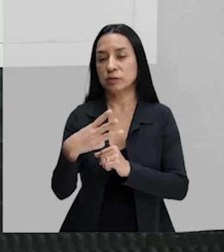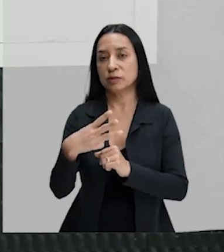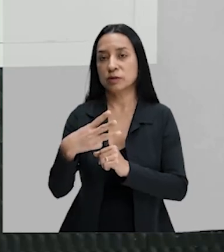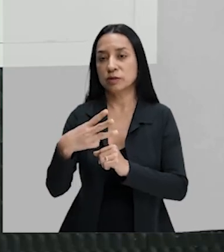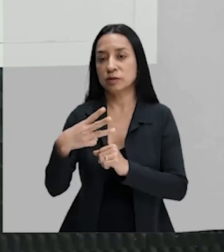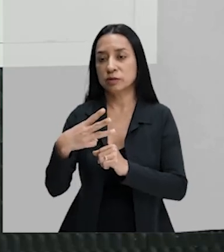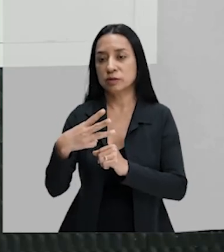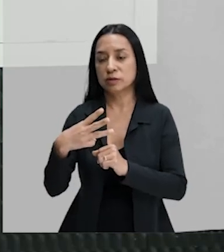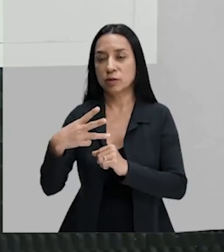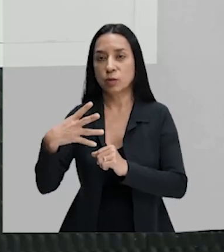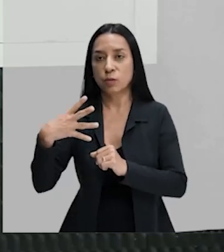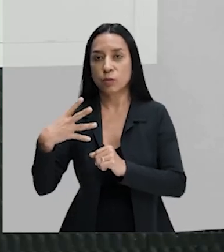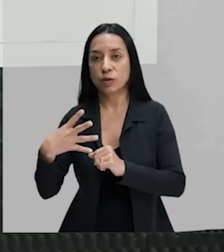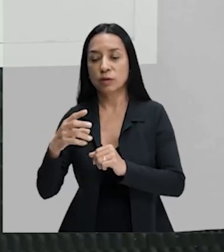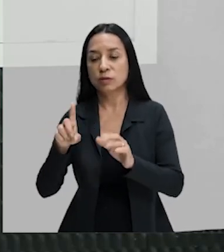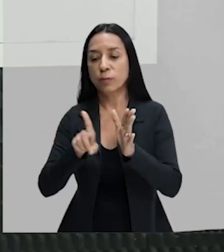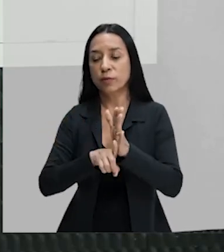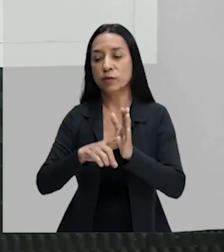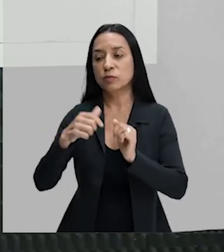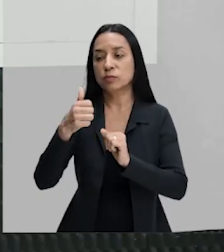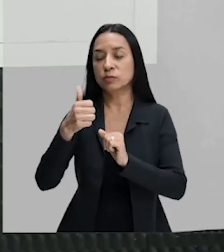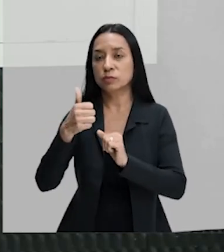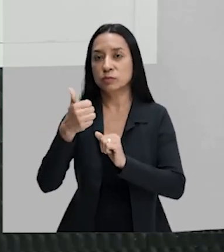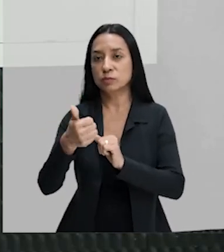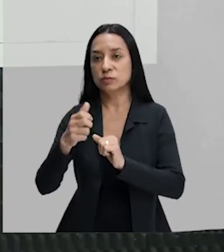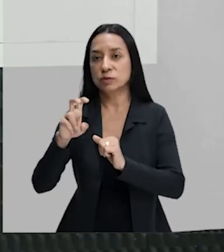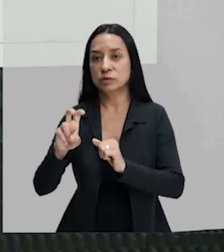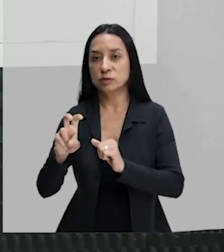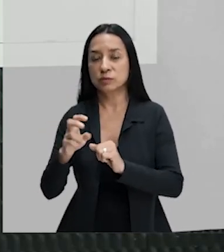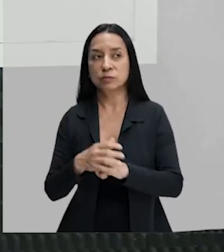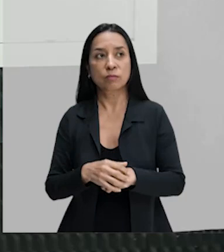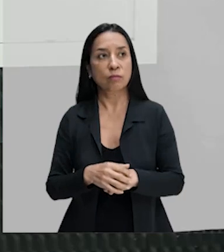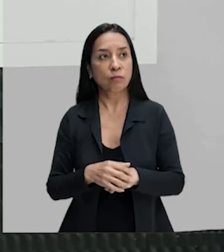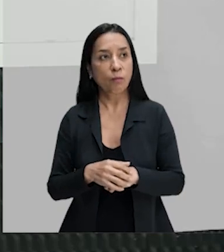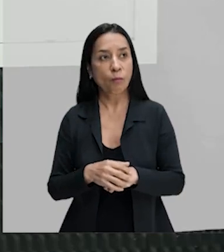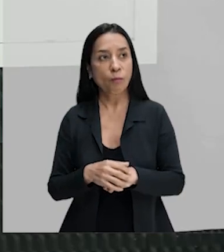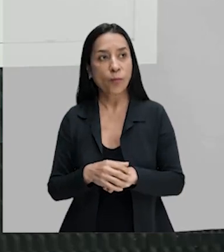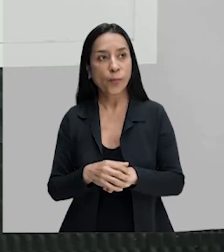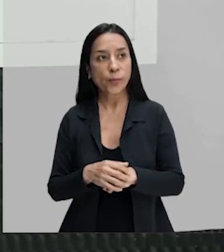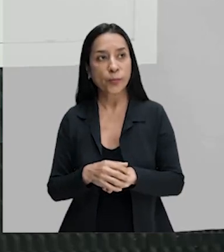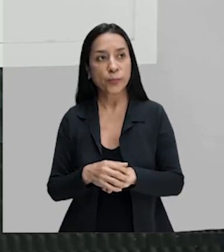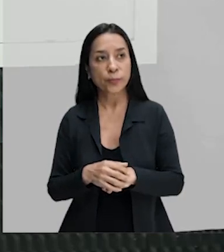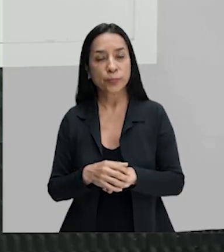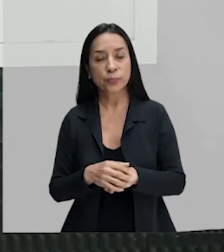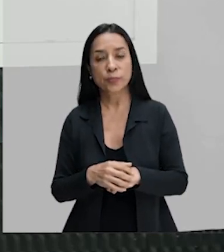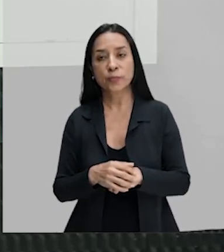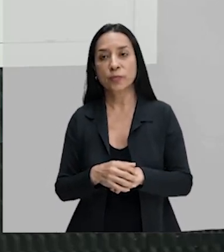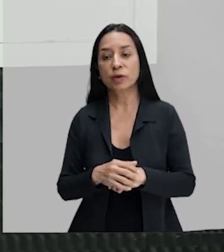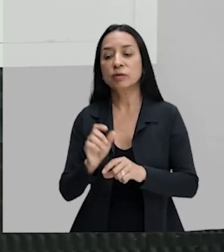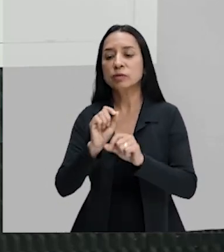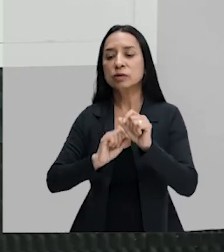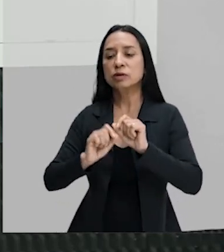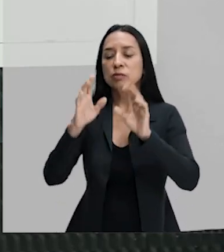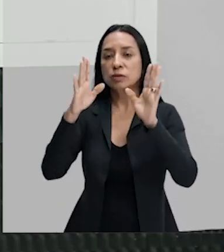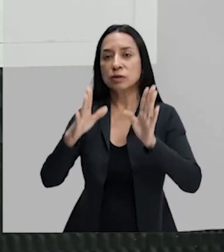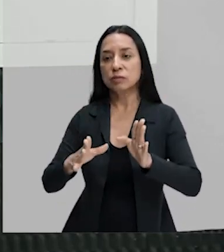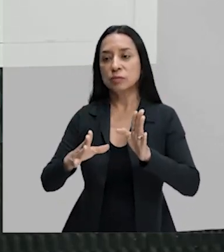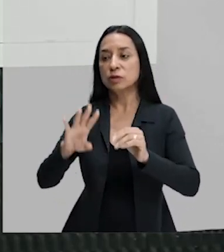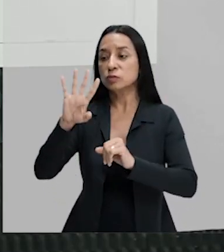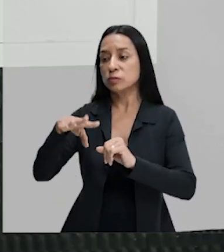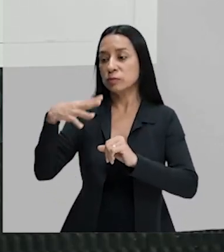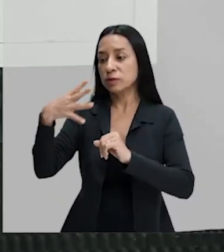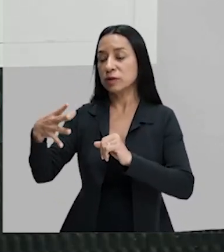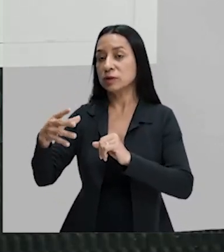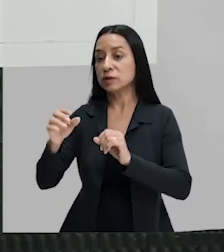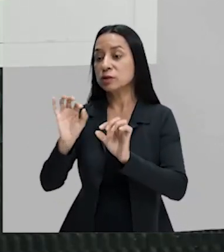menos 1, 5, que é o determinante de uma matriz de ordem 2. Pronto. Tá? E